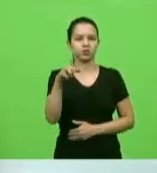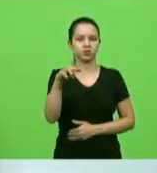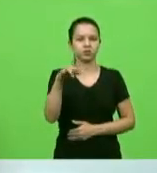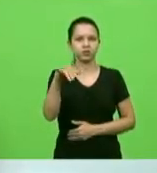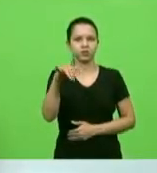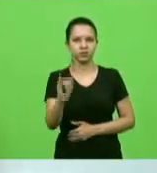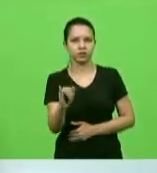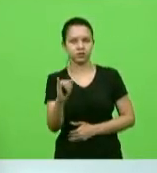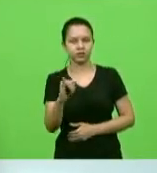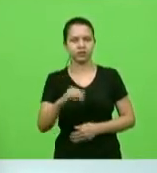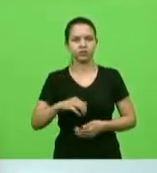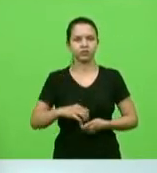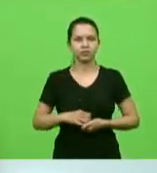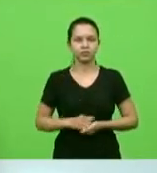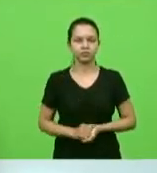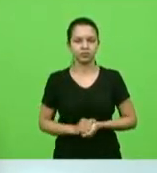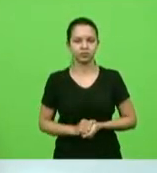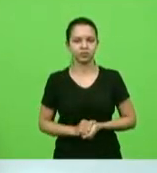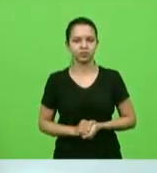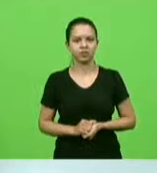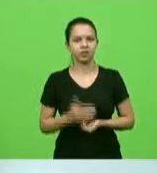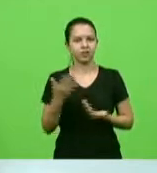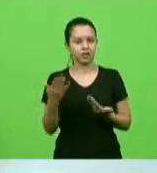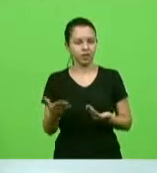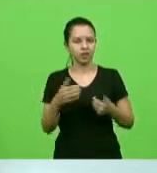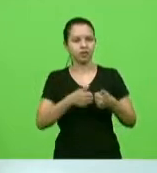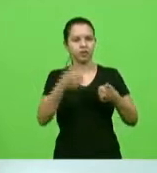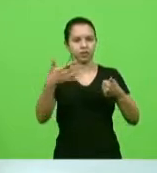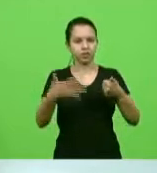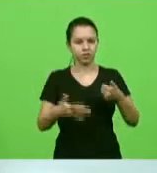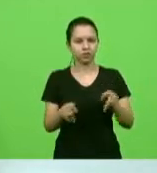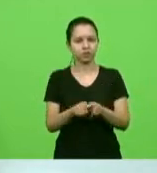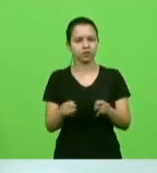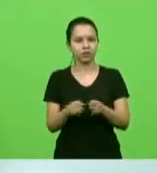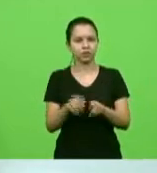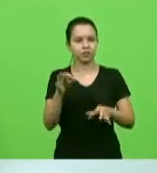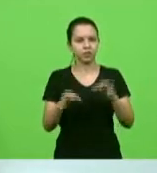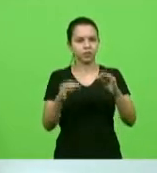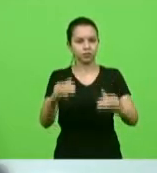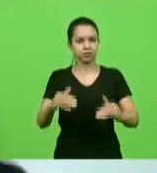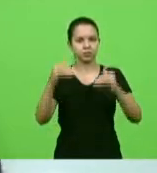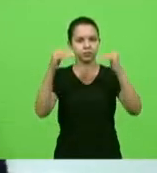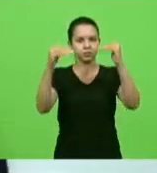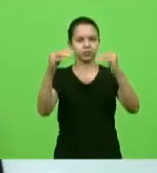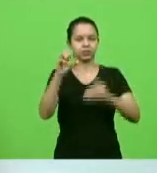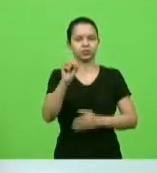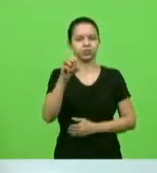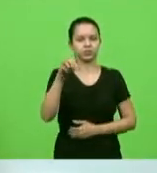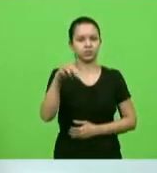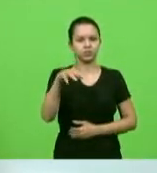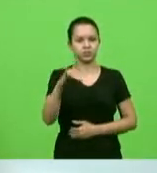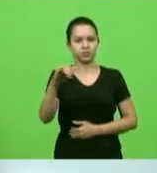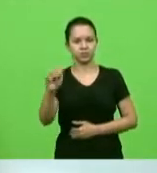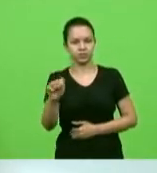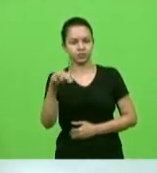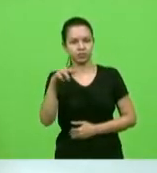Portela Wolff, digníssima relatora, desembargadora Sônia Maria Schmidt,